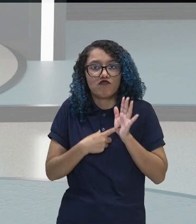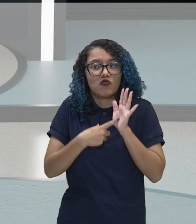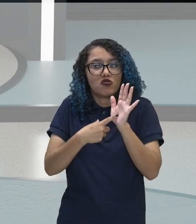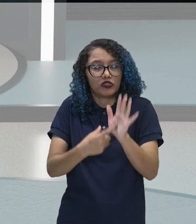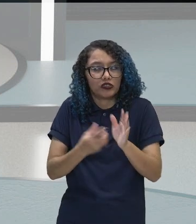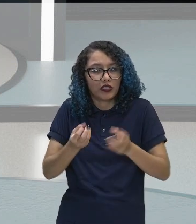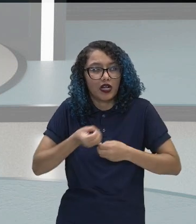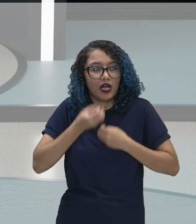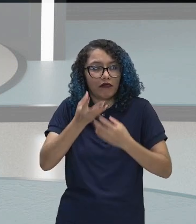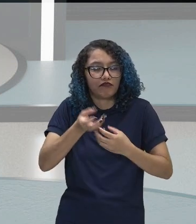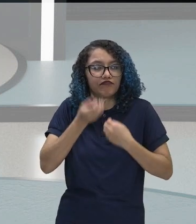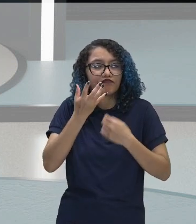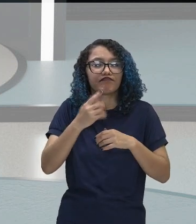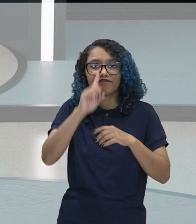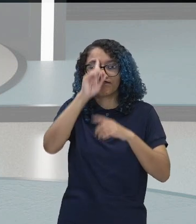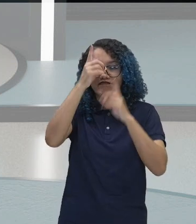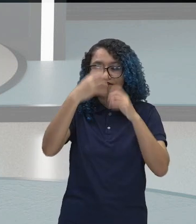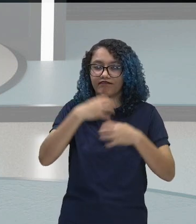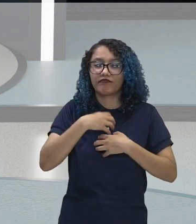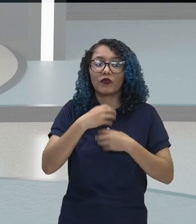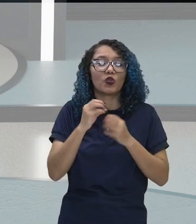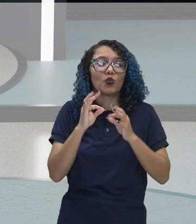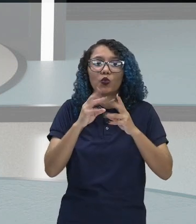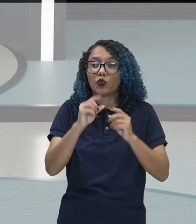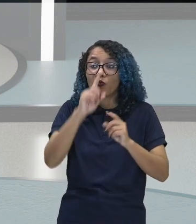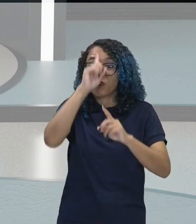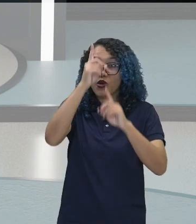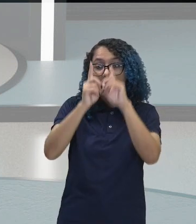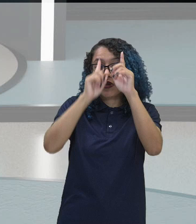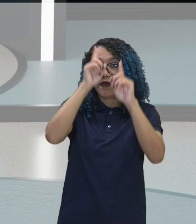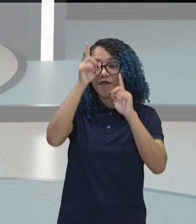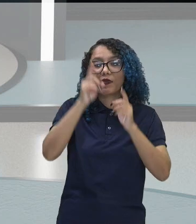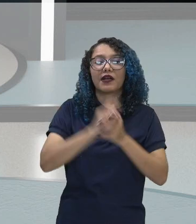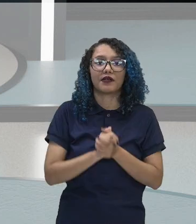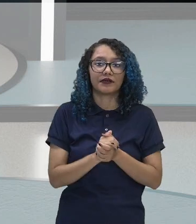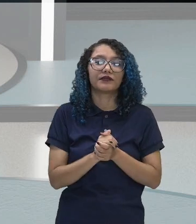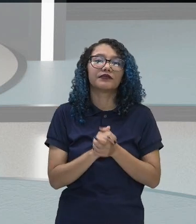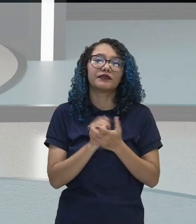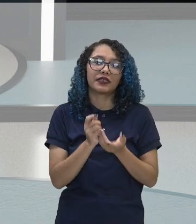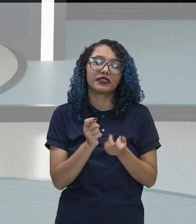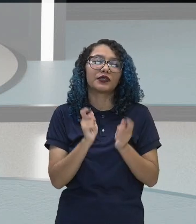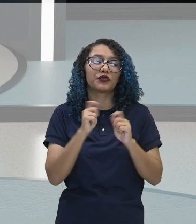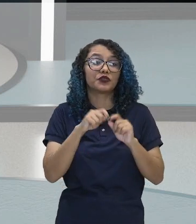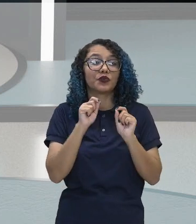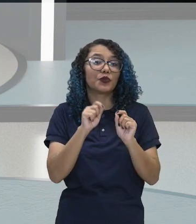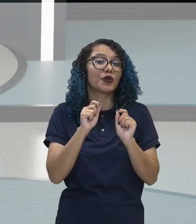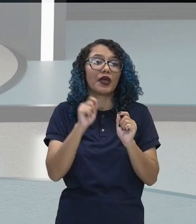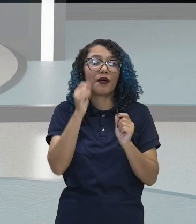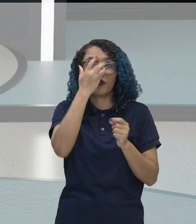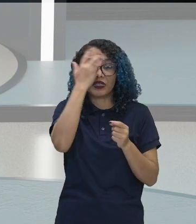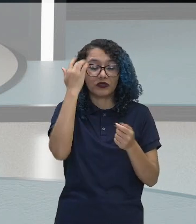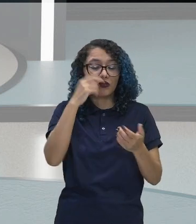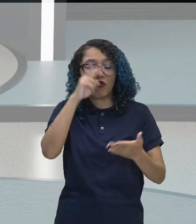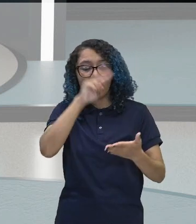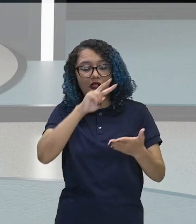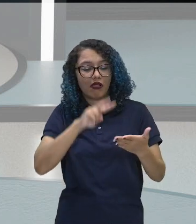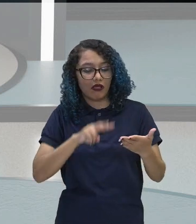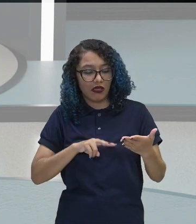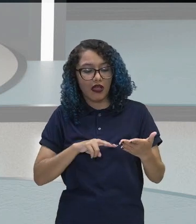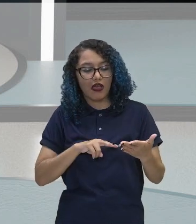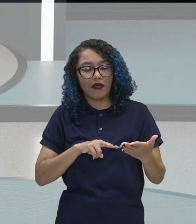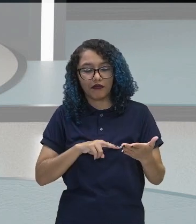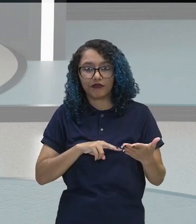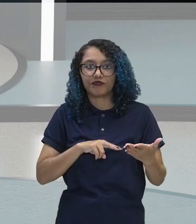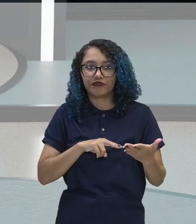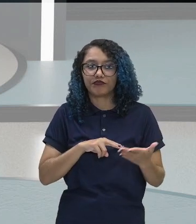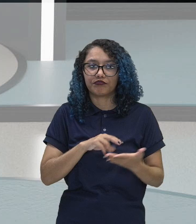ideias de forma criativa, para chamar a atenção do leitor ou do ouvinte. Então, o leitor,